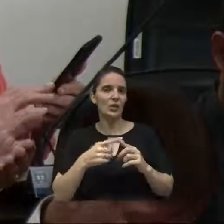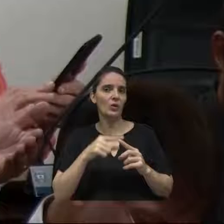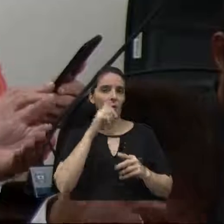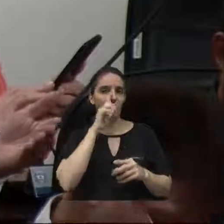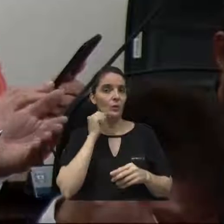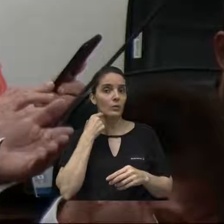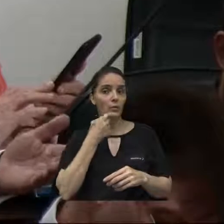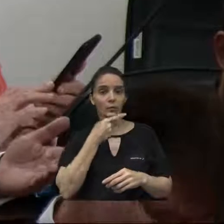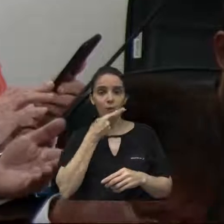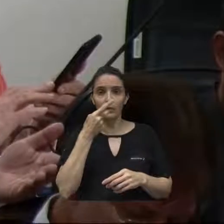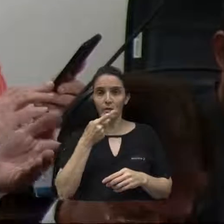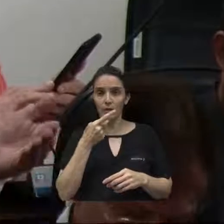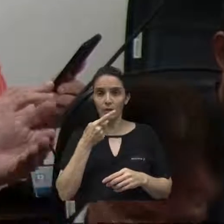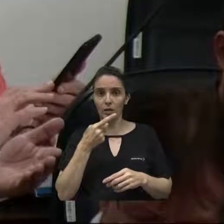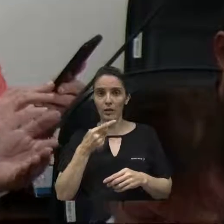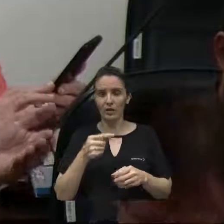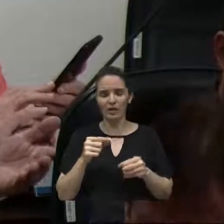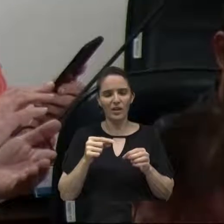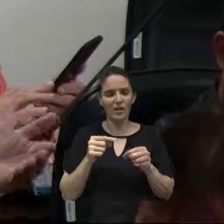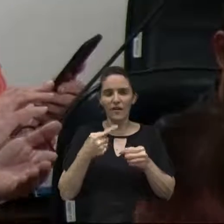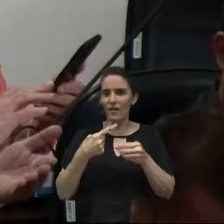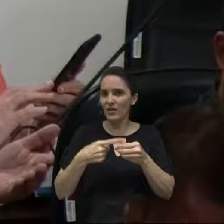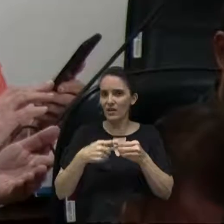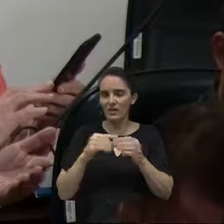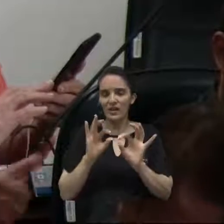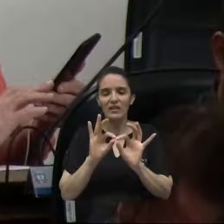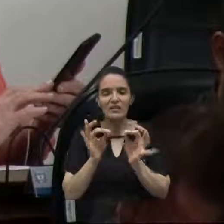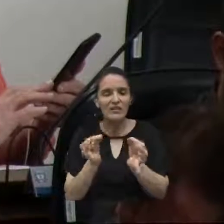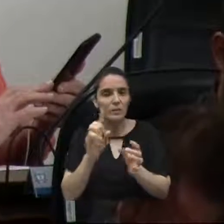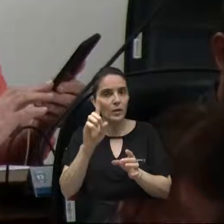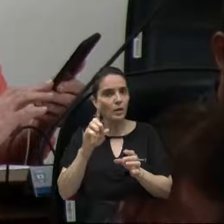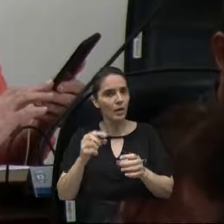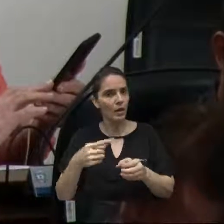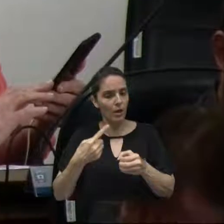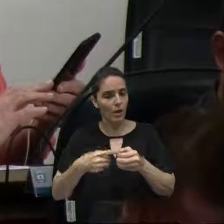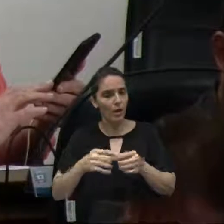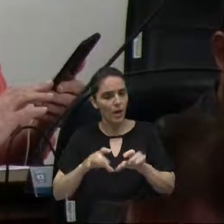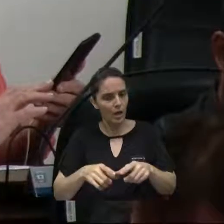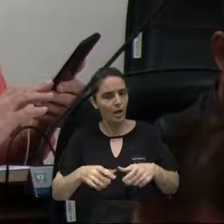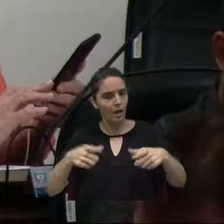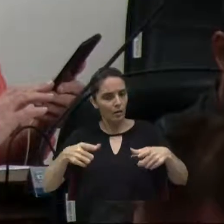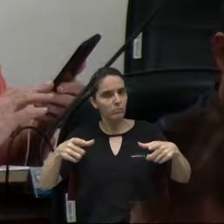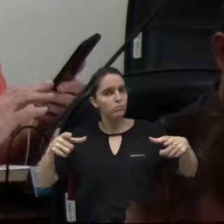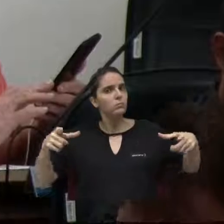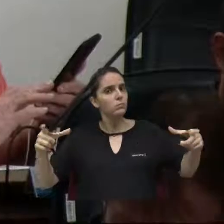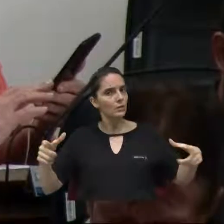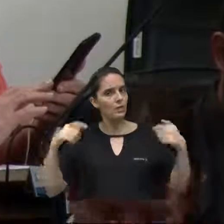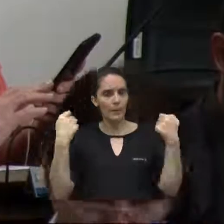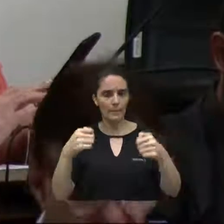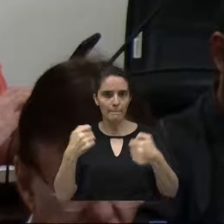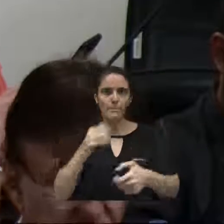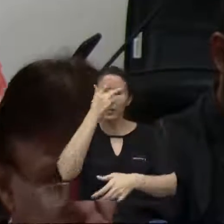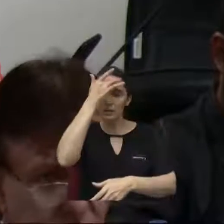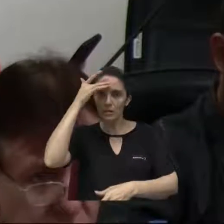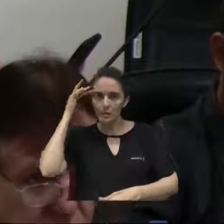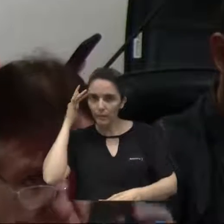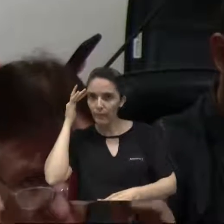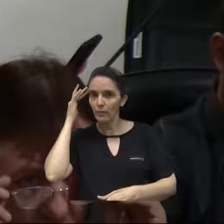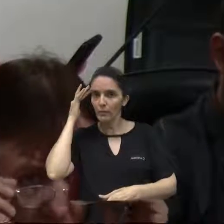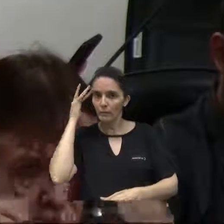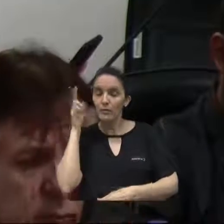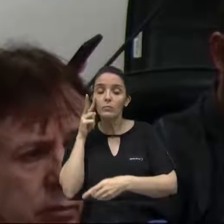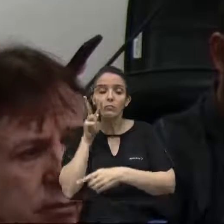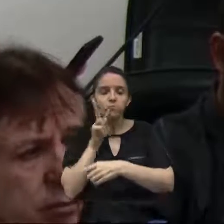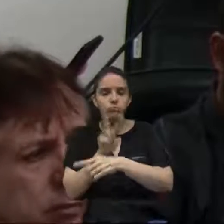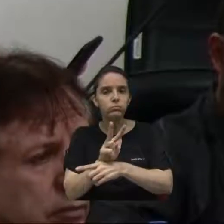limeirinha e somos uma limeirona. Mas a nossa limeira está crescendo a cada dia e precisa de pessoas que zelem